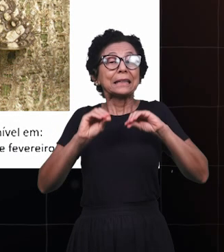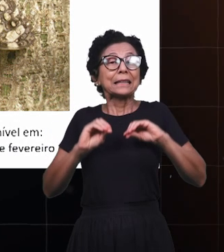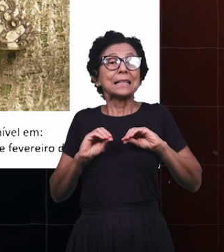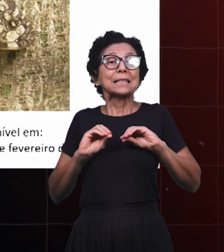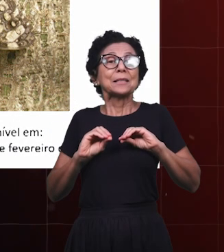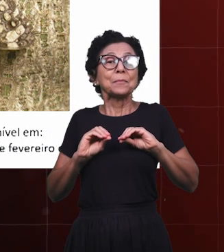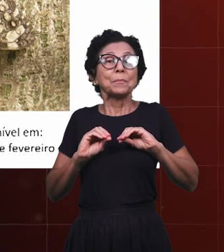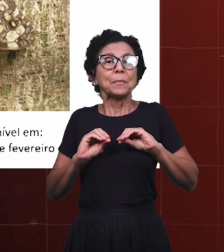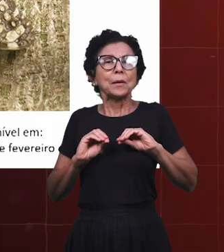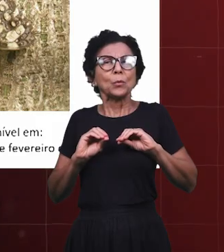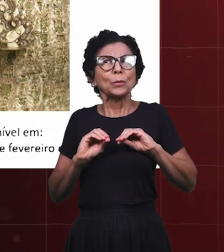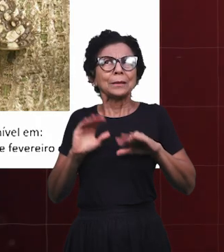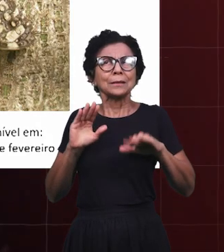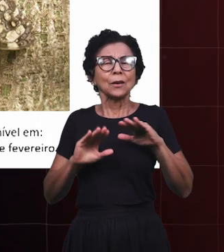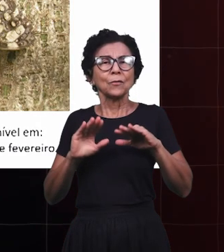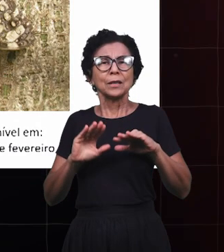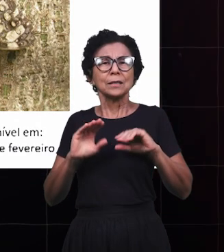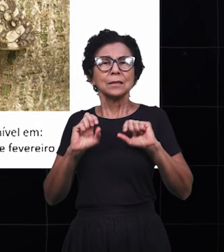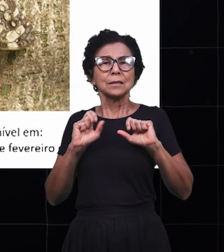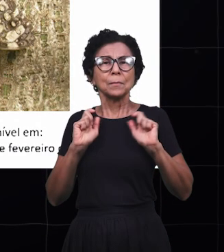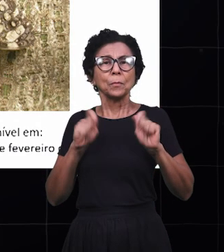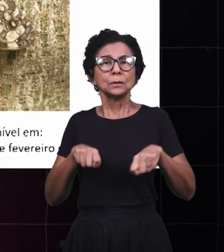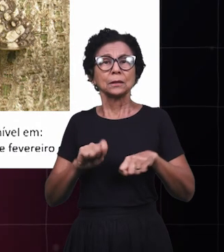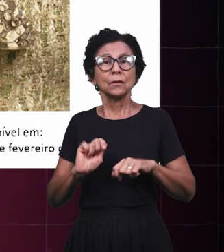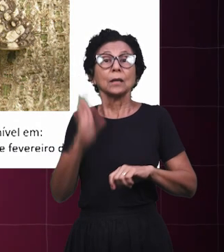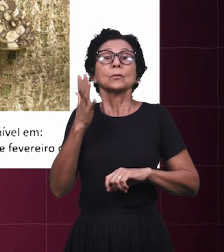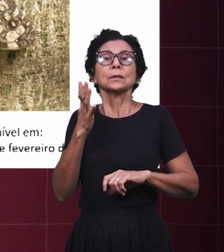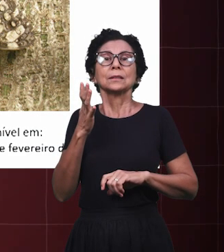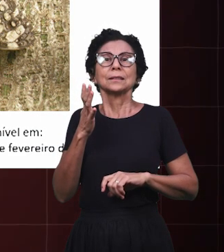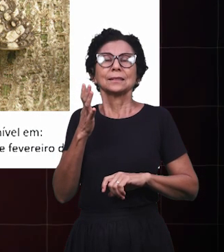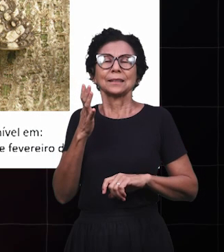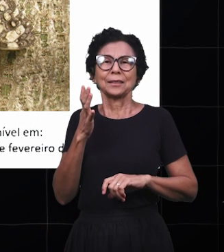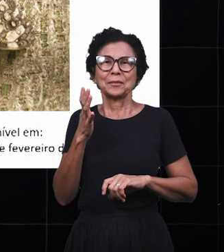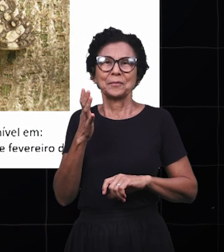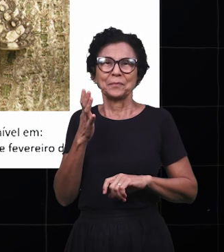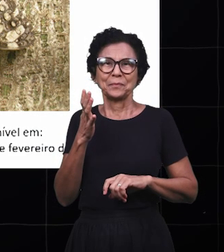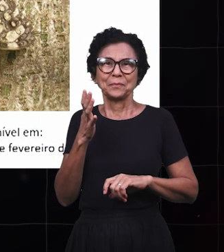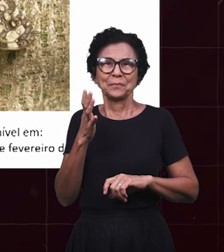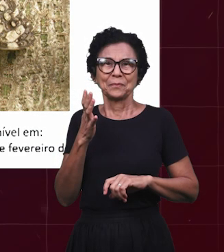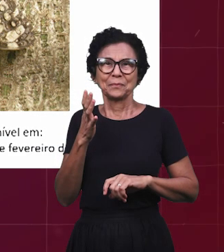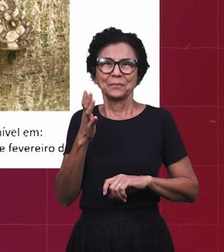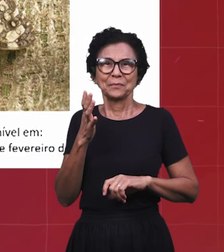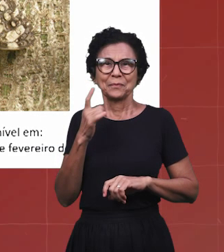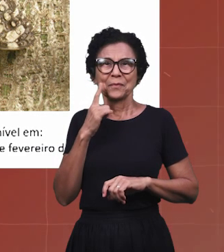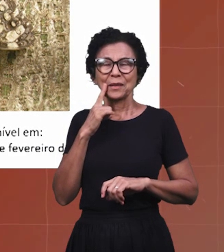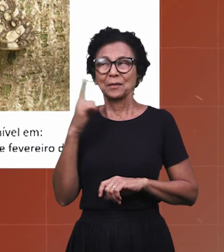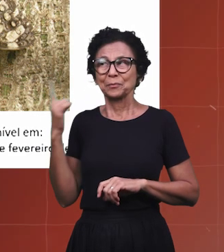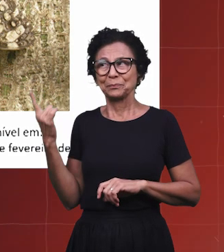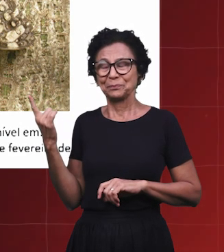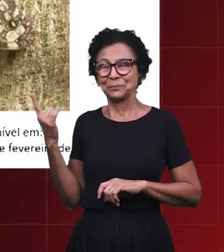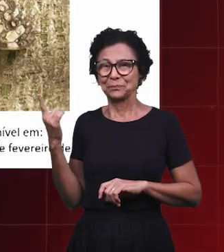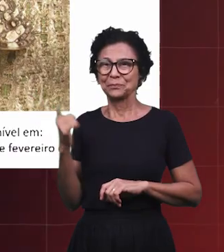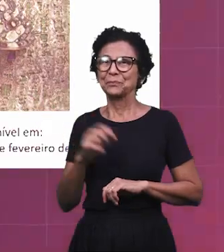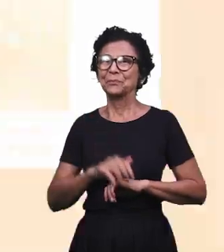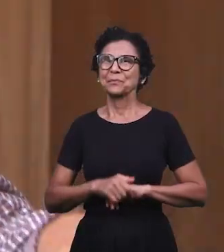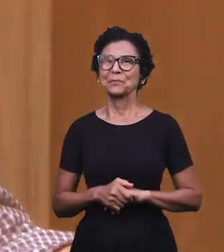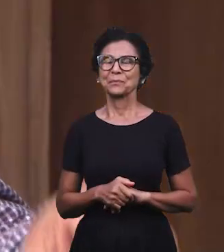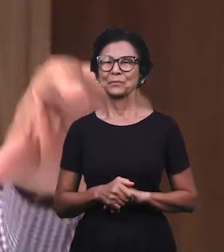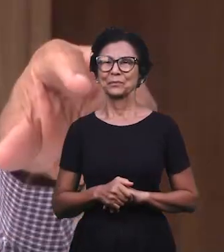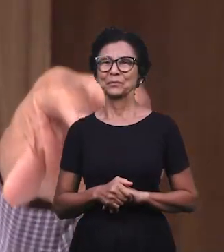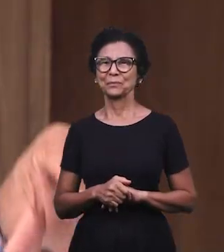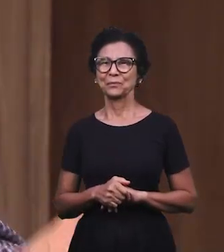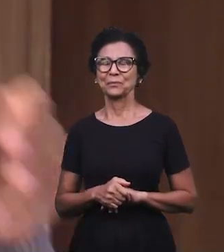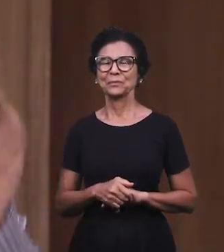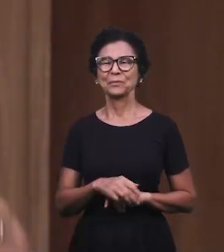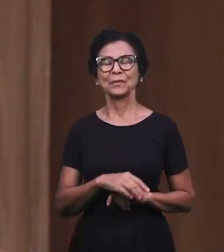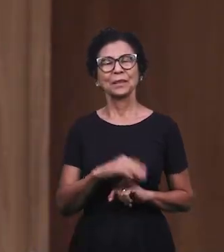pode levar o fim daquele sistema. E nós observamos isso na natureza. Não é? A